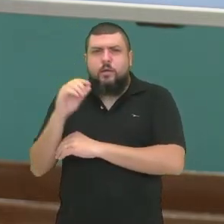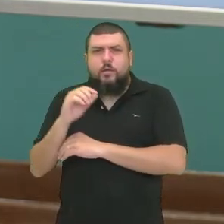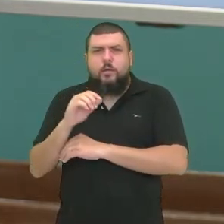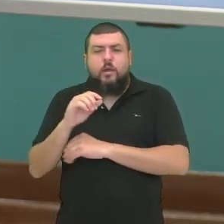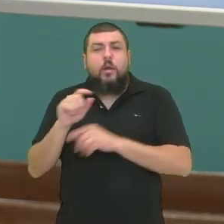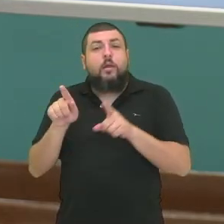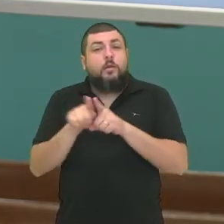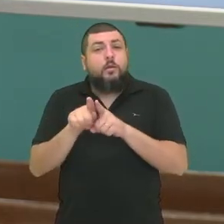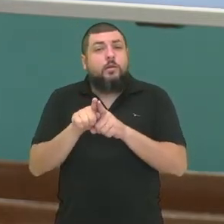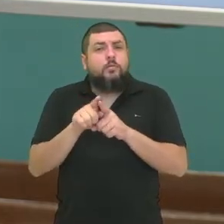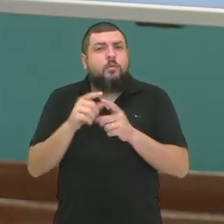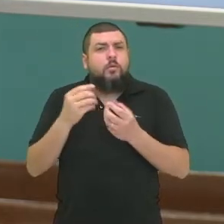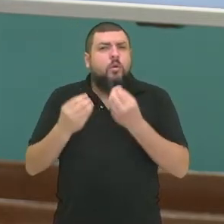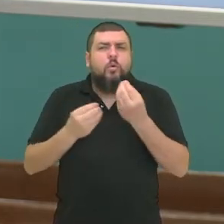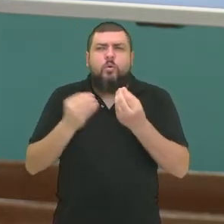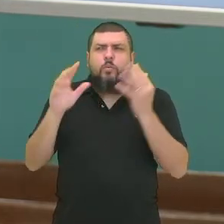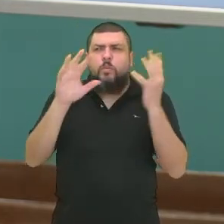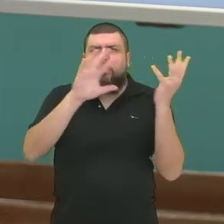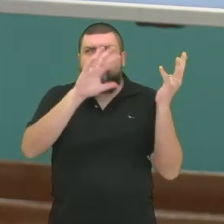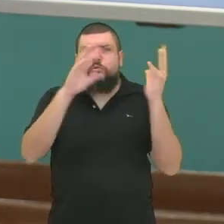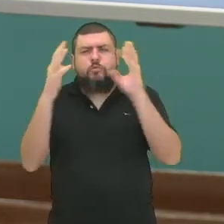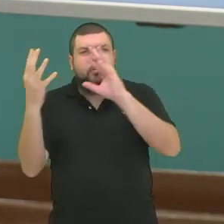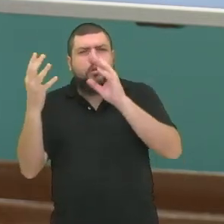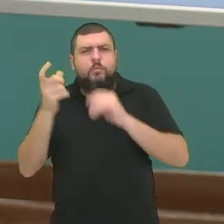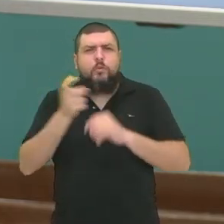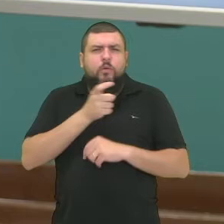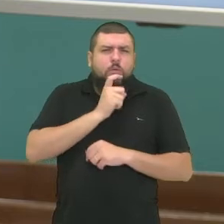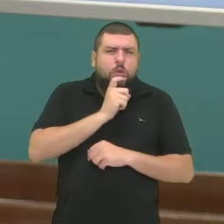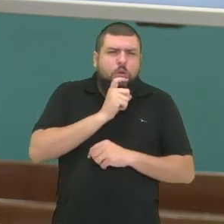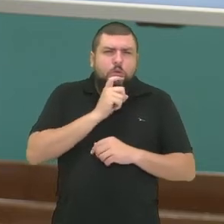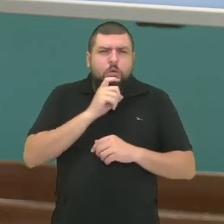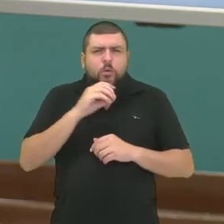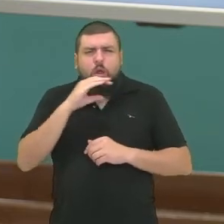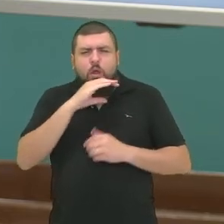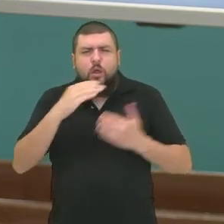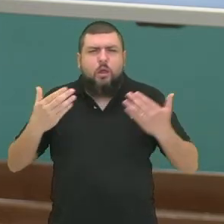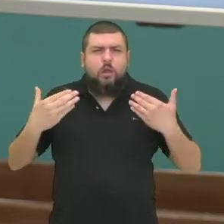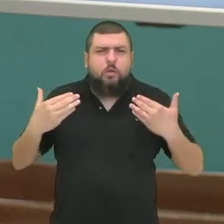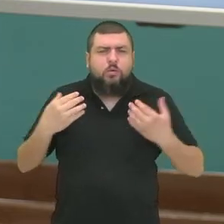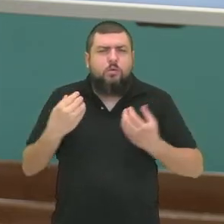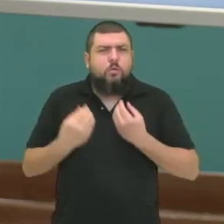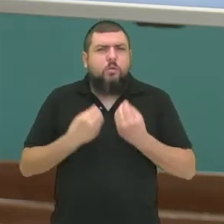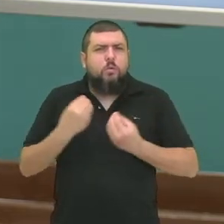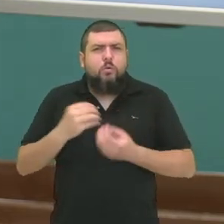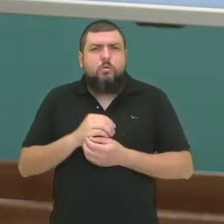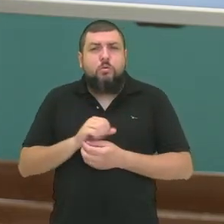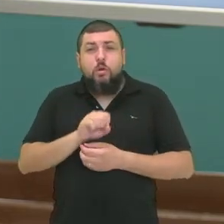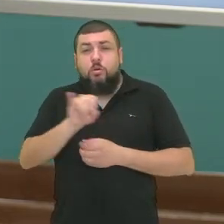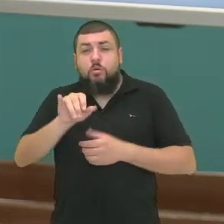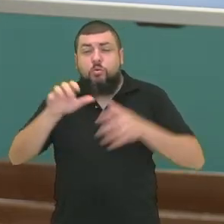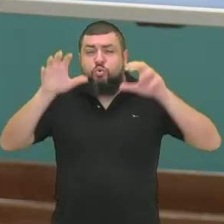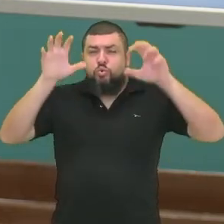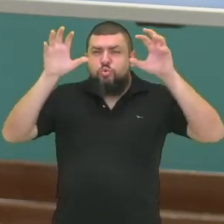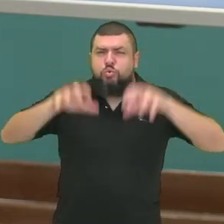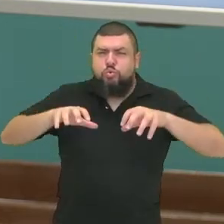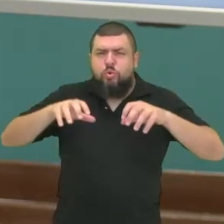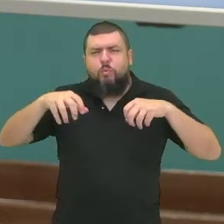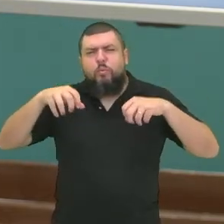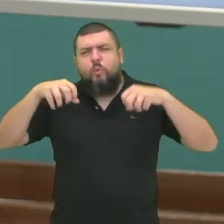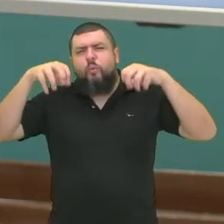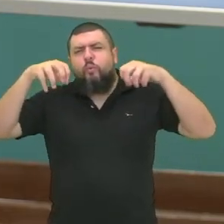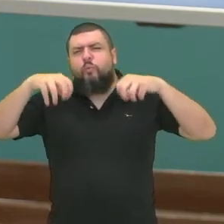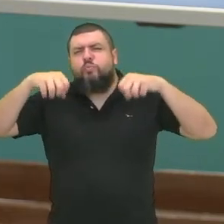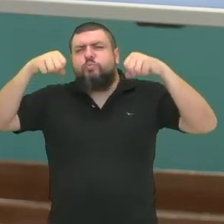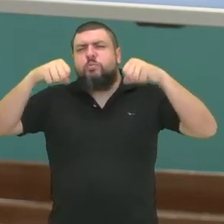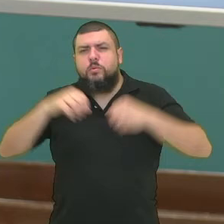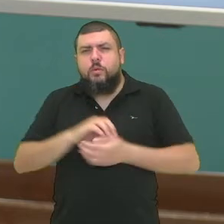subtropical úmido, né, como é que é então ali então, a distribuição dessa vegetação nessa região. Se é mais chuvoso ou menos chuvoso e assim por diante,